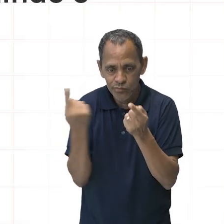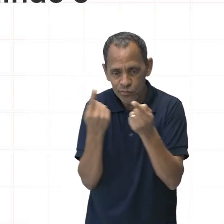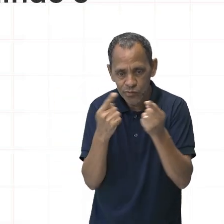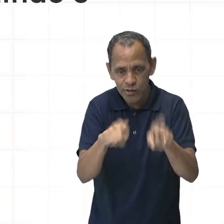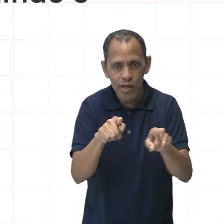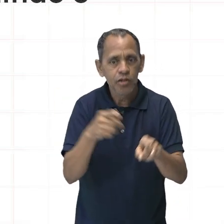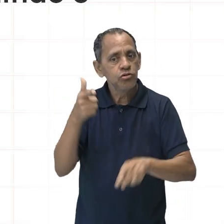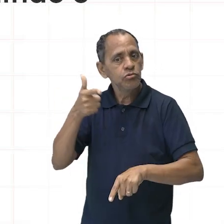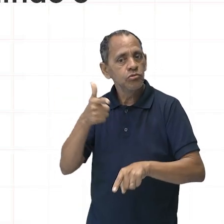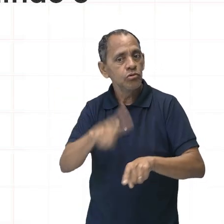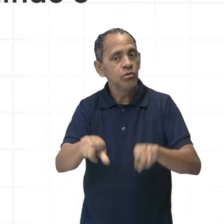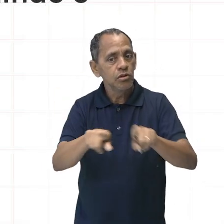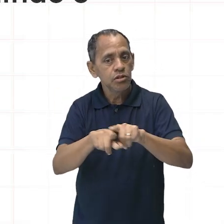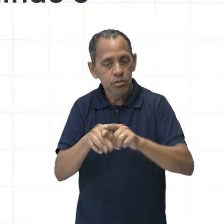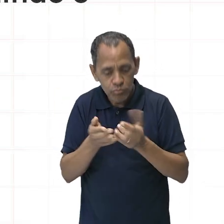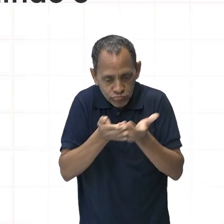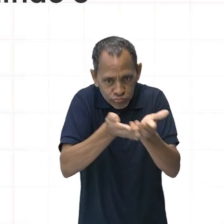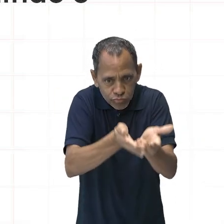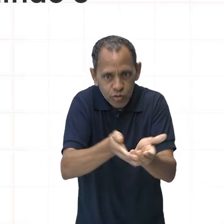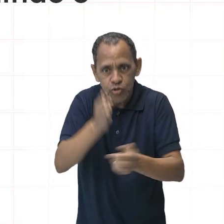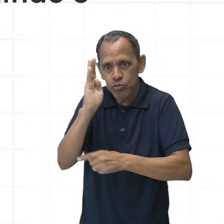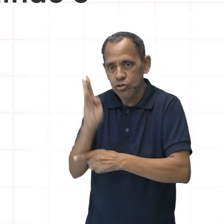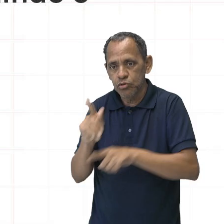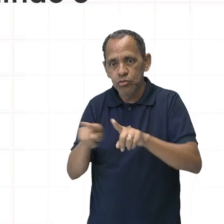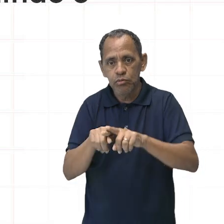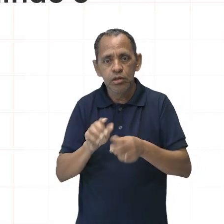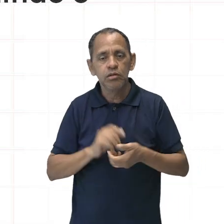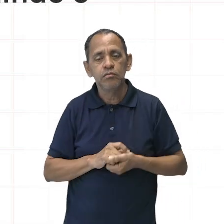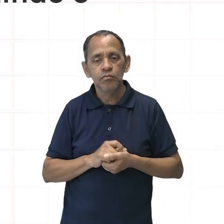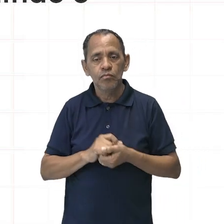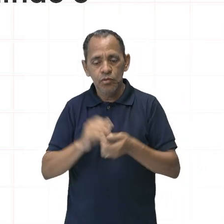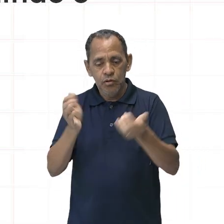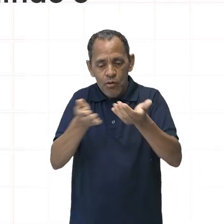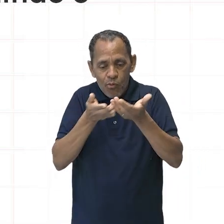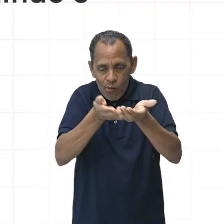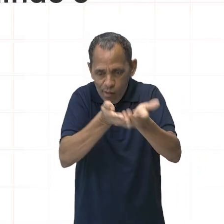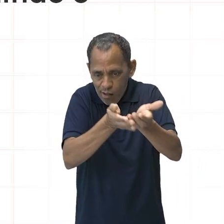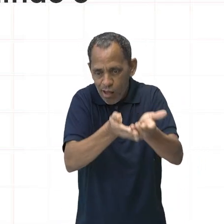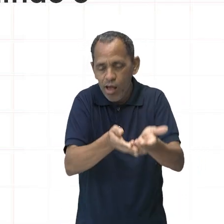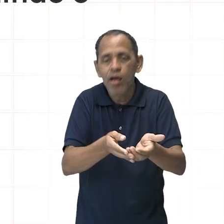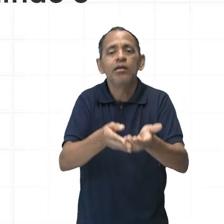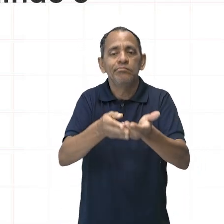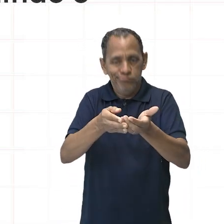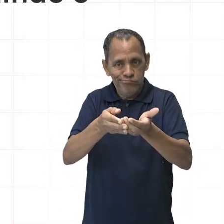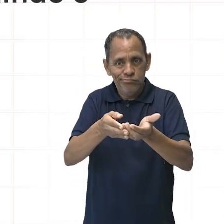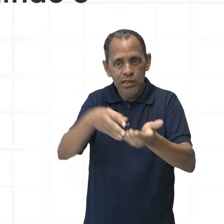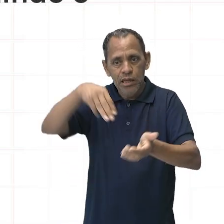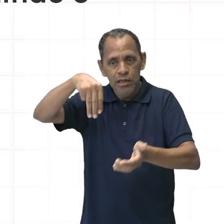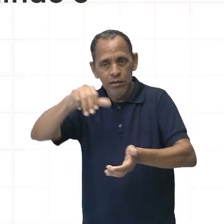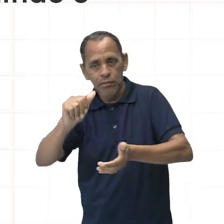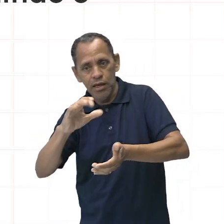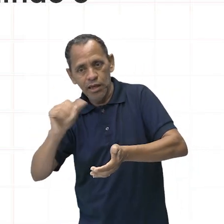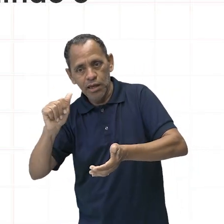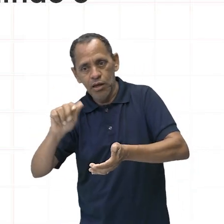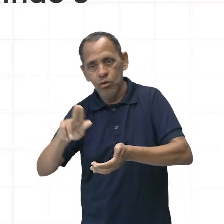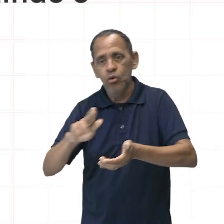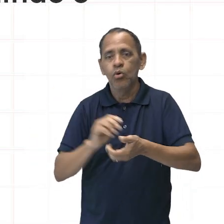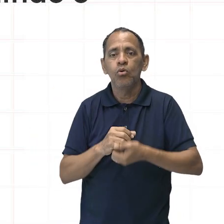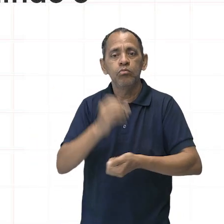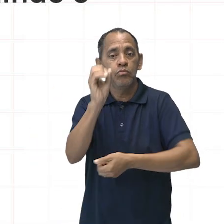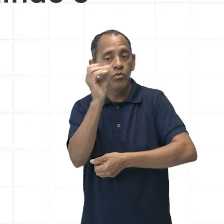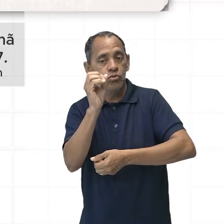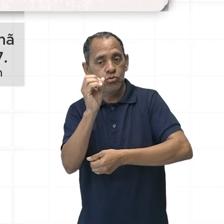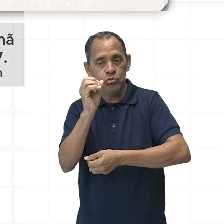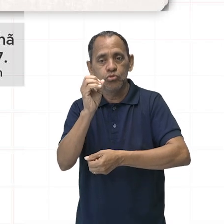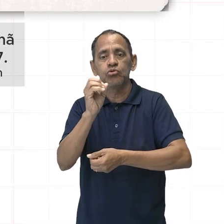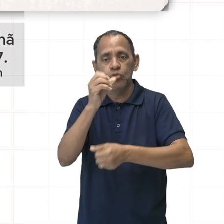navios brasileiros, incluindo o afundamento do navio Macau em outubro do mesmo ano. E aqui, na